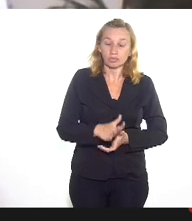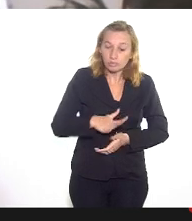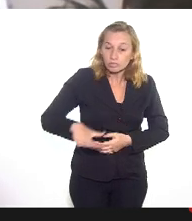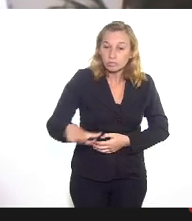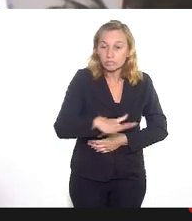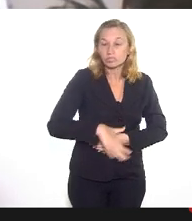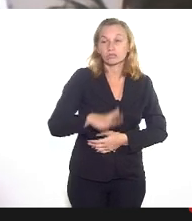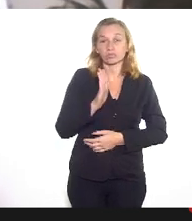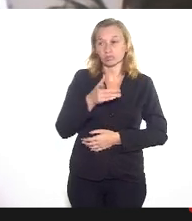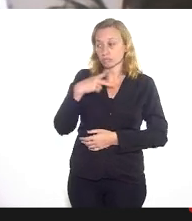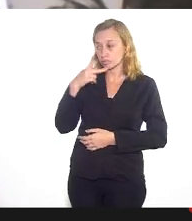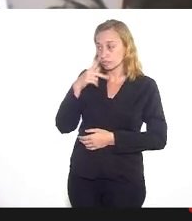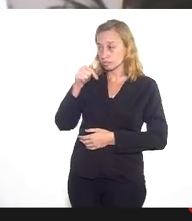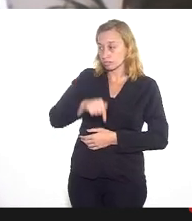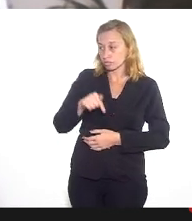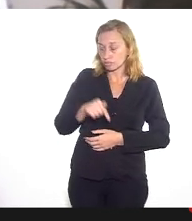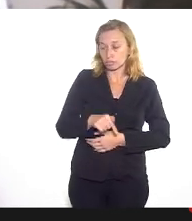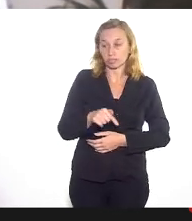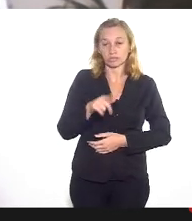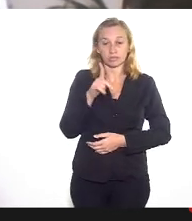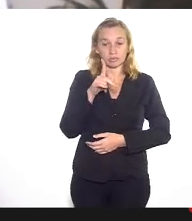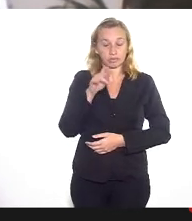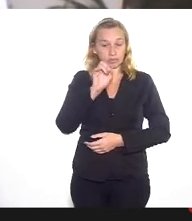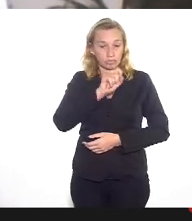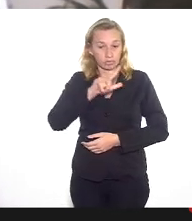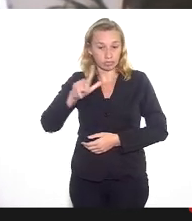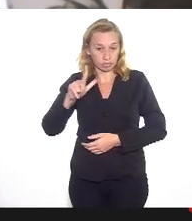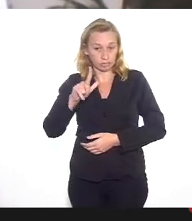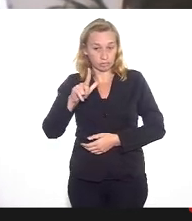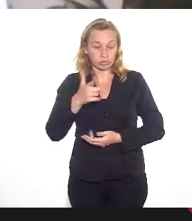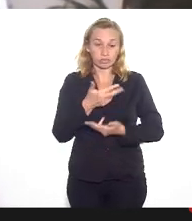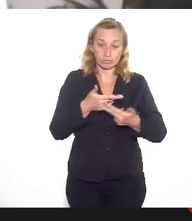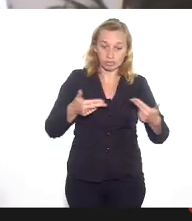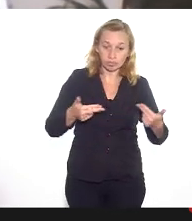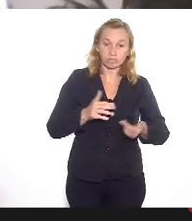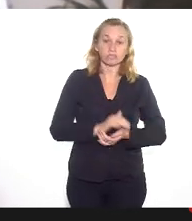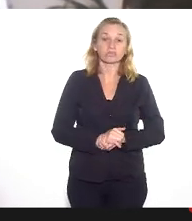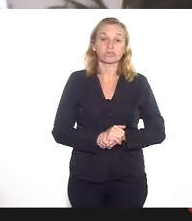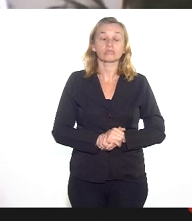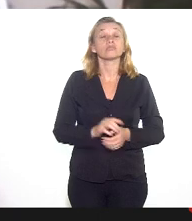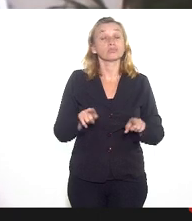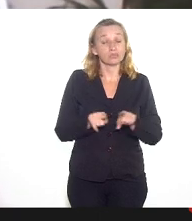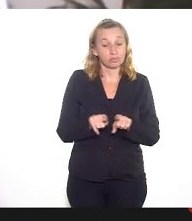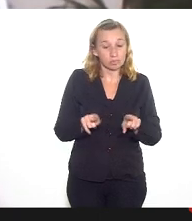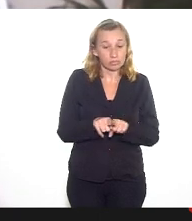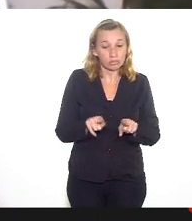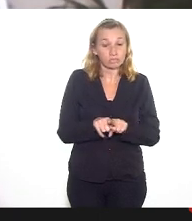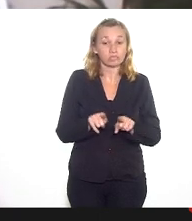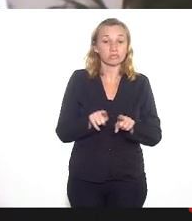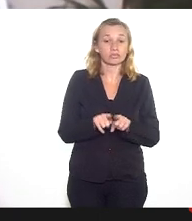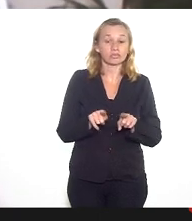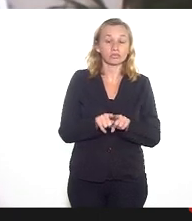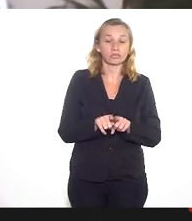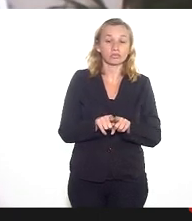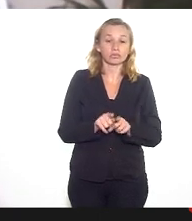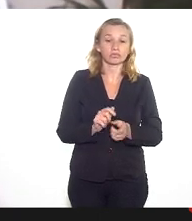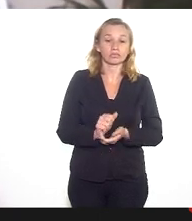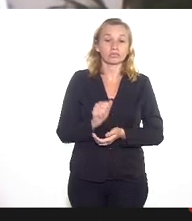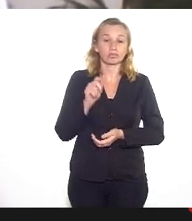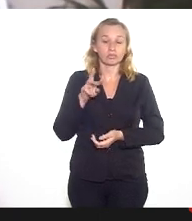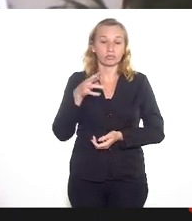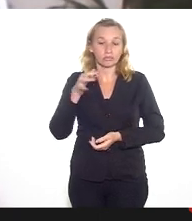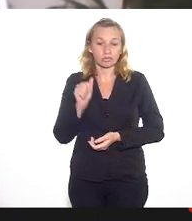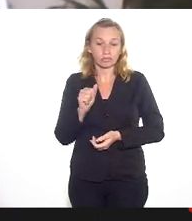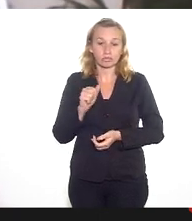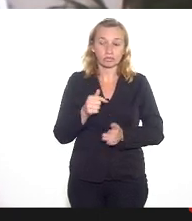campo, como já colocamos aqui, a Petrogal Brasil tem uma série de empresas em seu portfólio, E ela tem uma auditoria externa que audita todas as